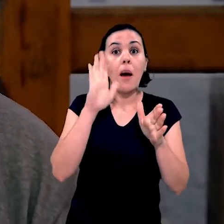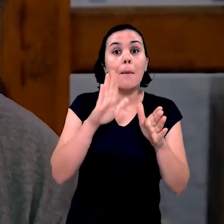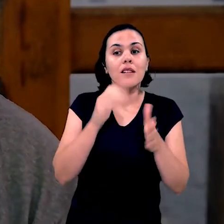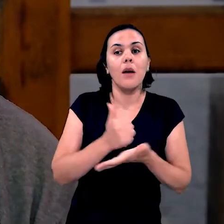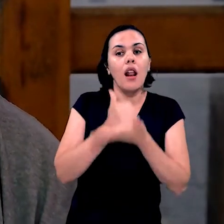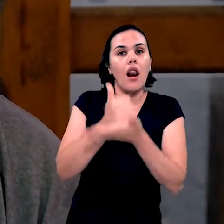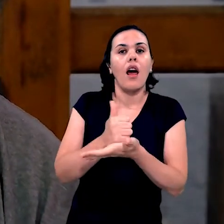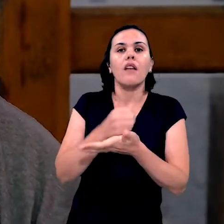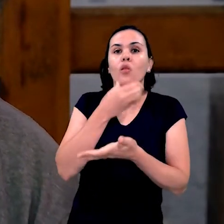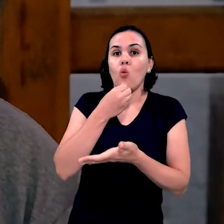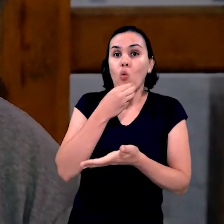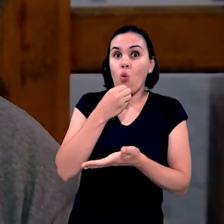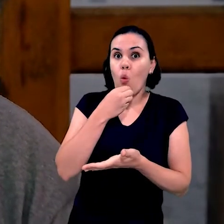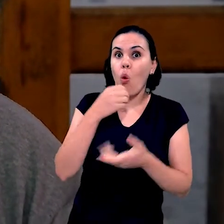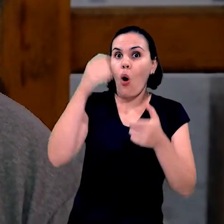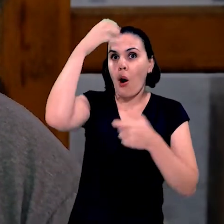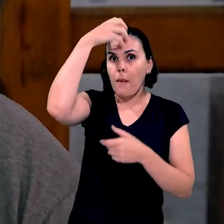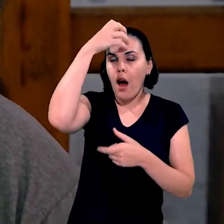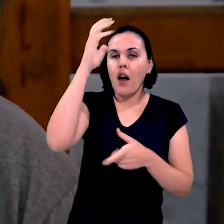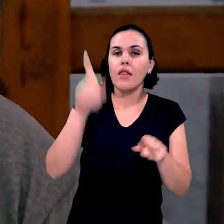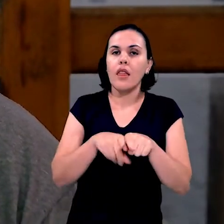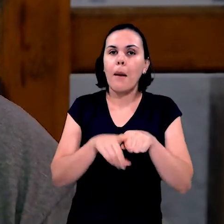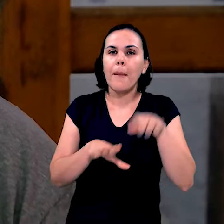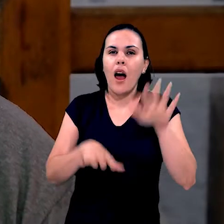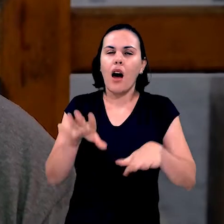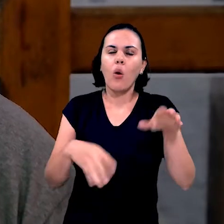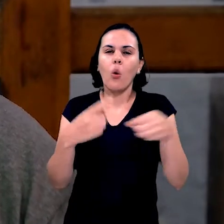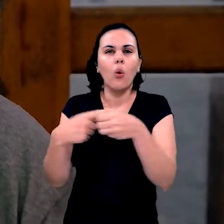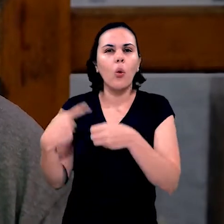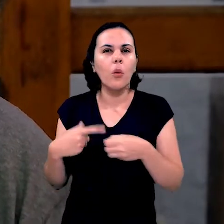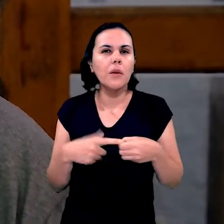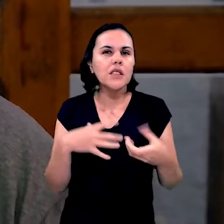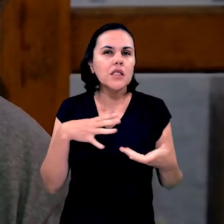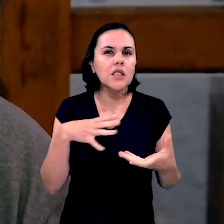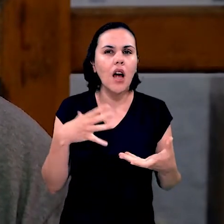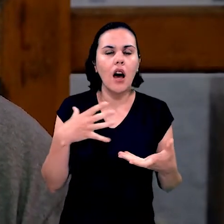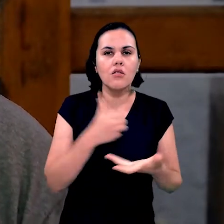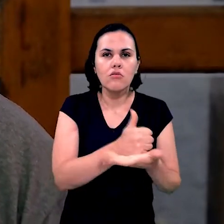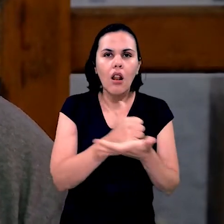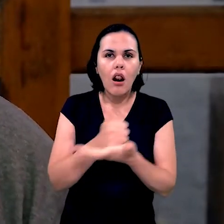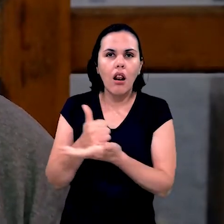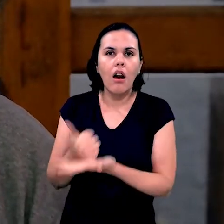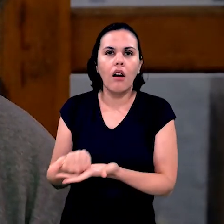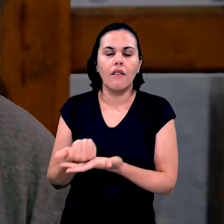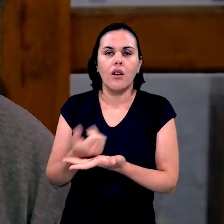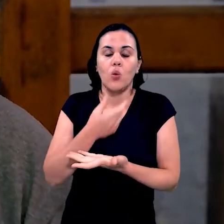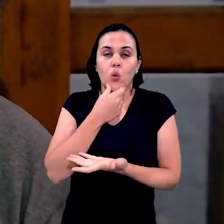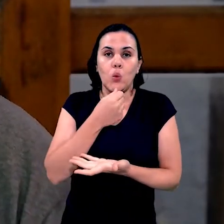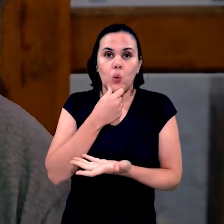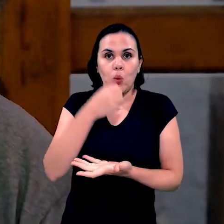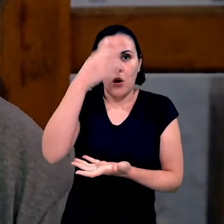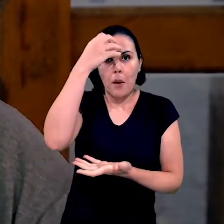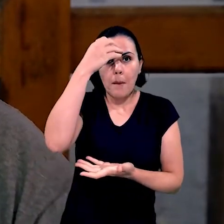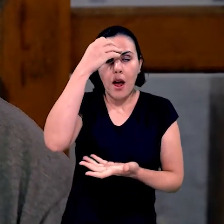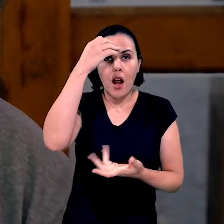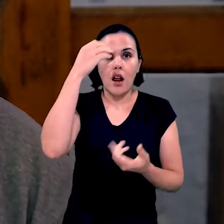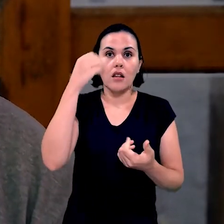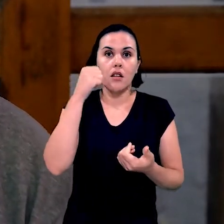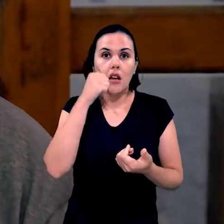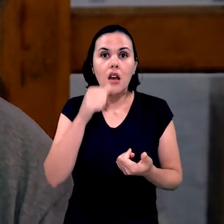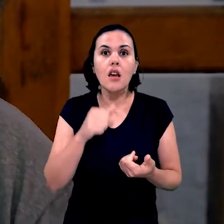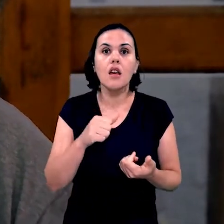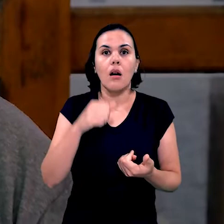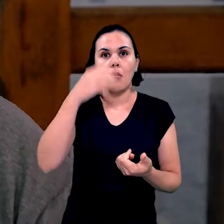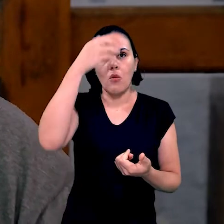Quem transporta é o imperador. E tem também algumas cidades que transportam o imperador